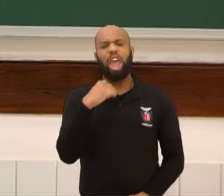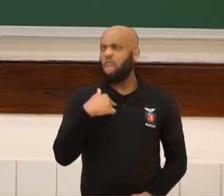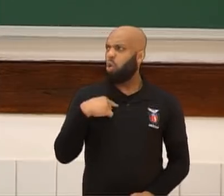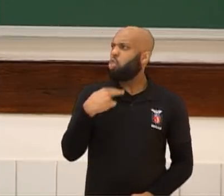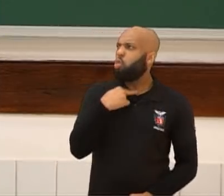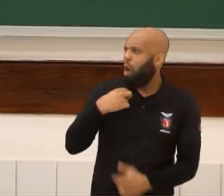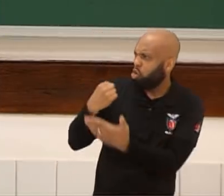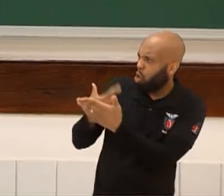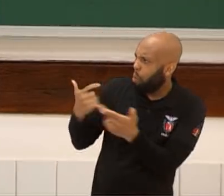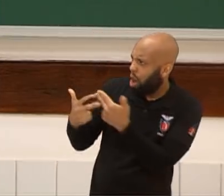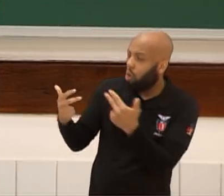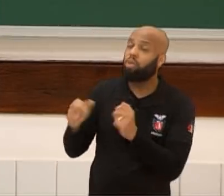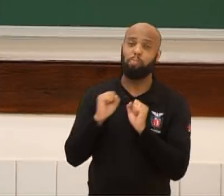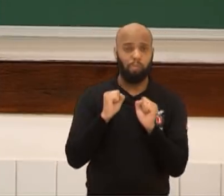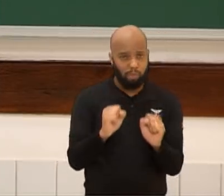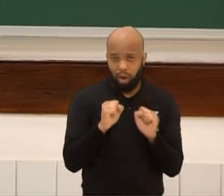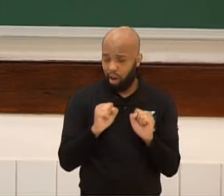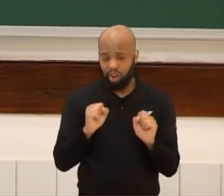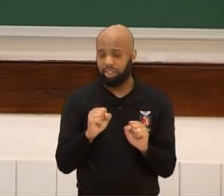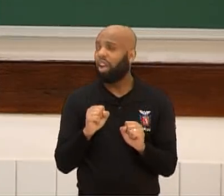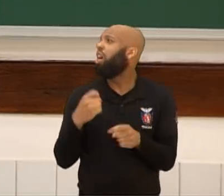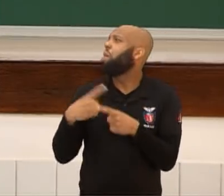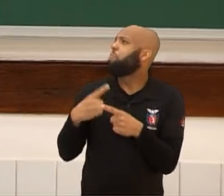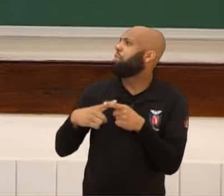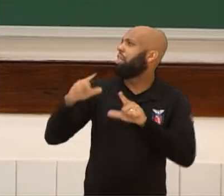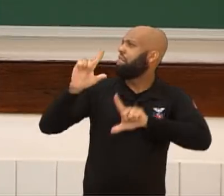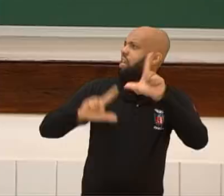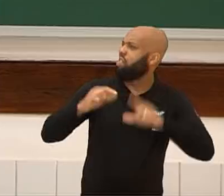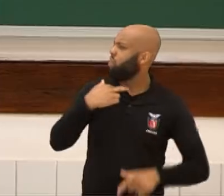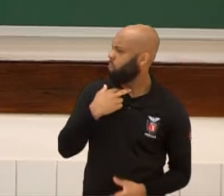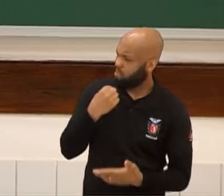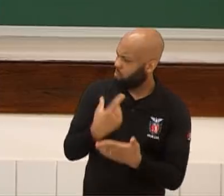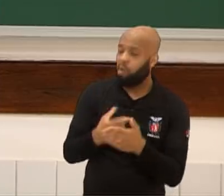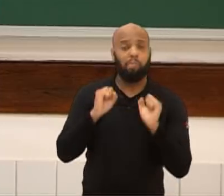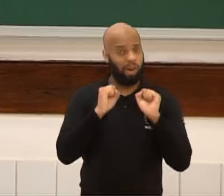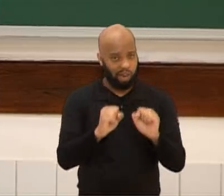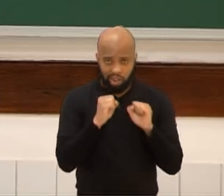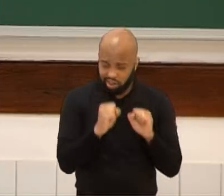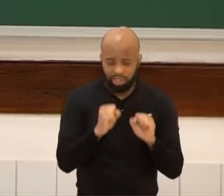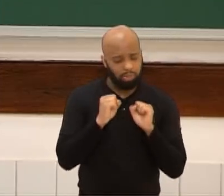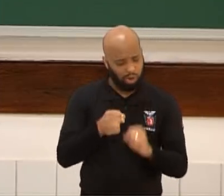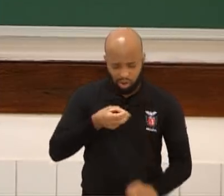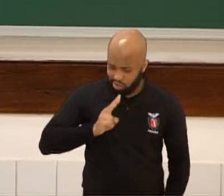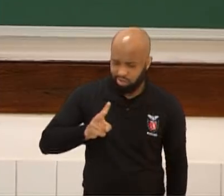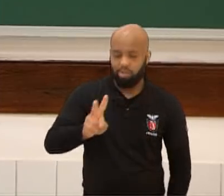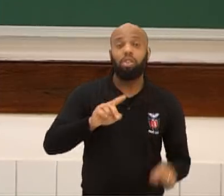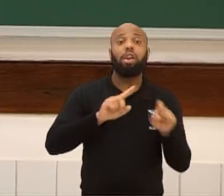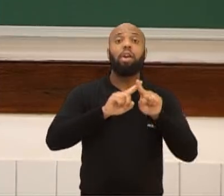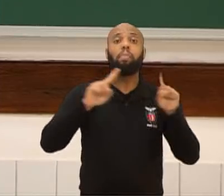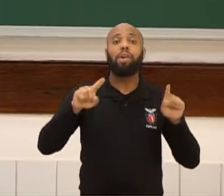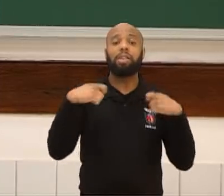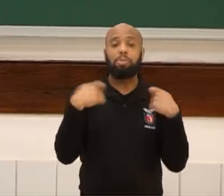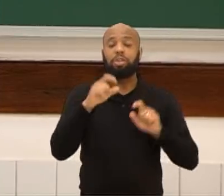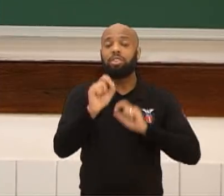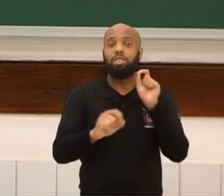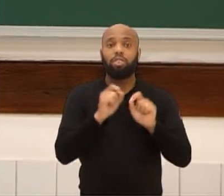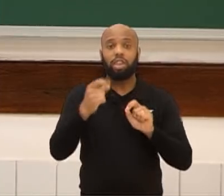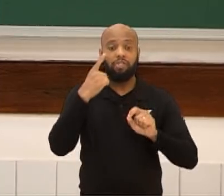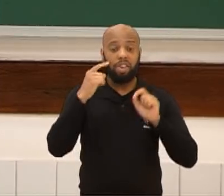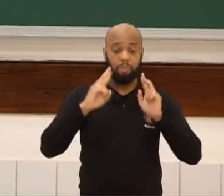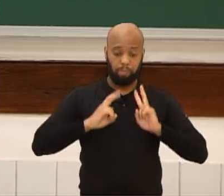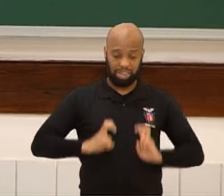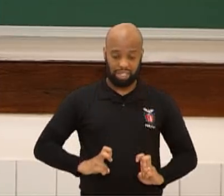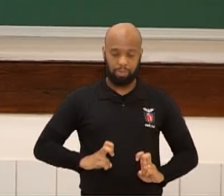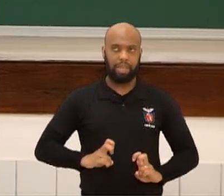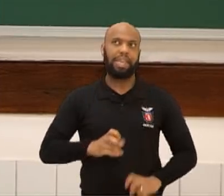determinado produto, porque passa na TV, porque está na internet. Você não precisa deixar de consumir. Você precisa reconhecer que às vezes